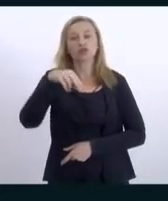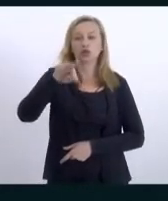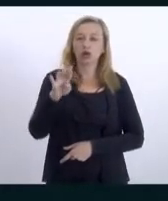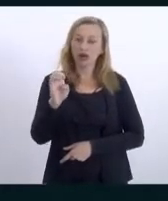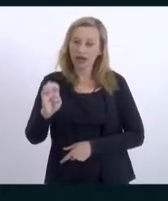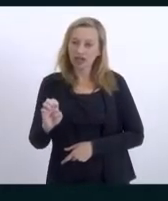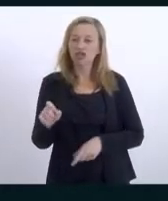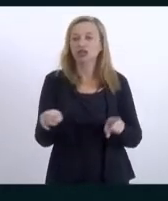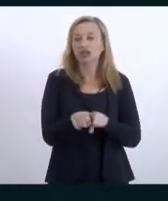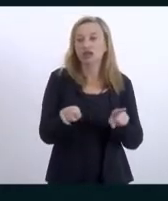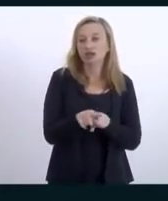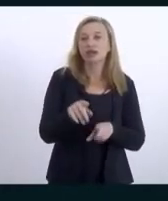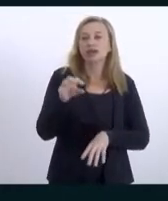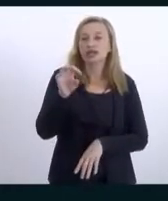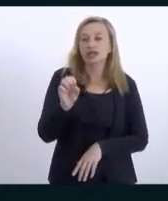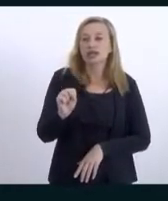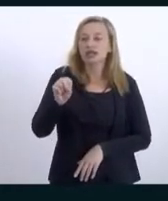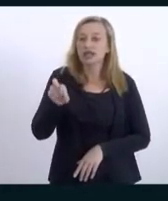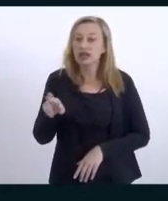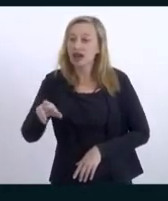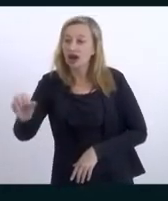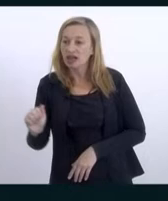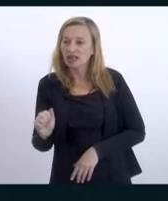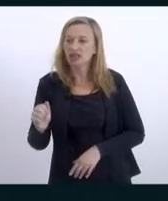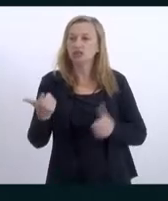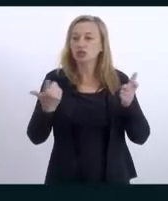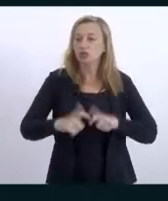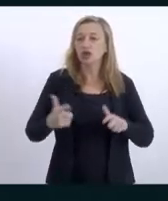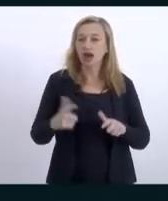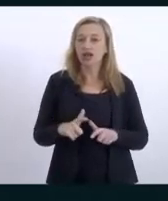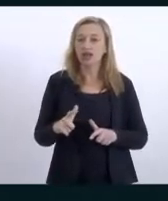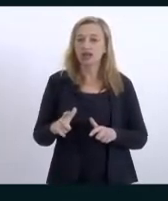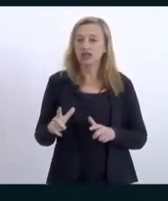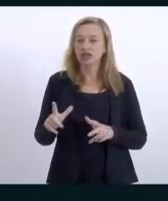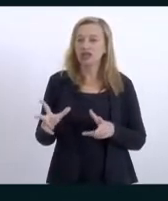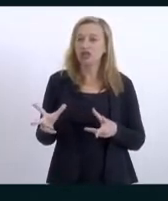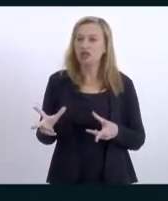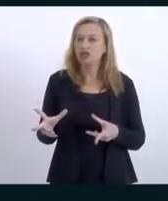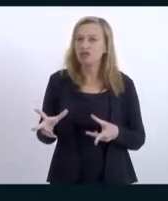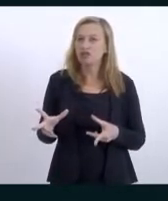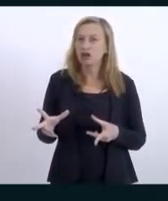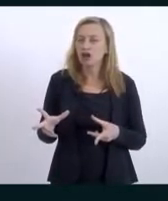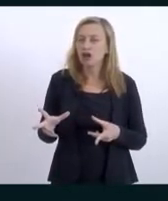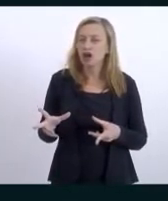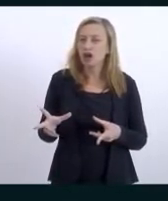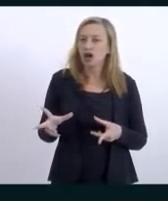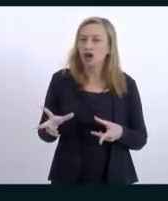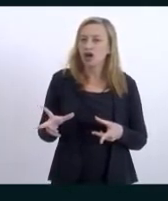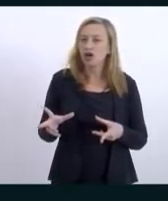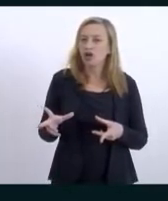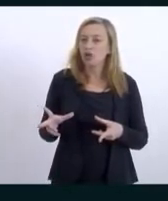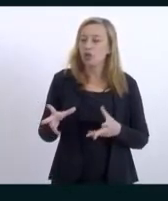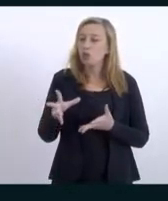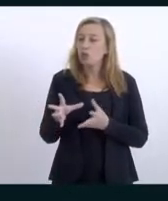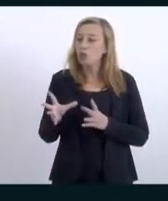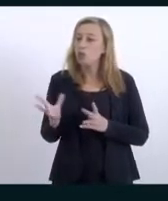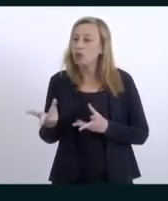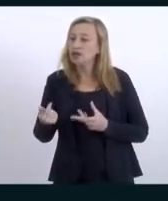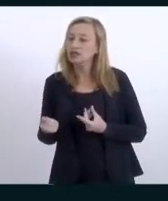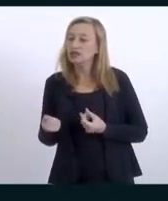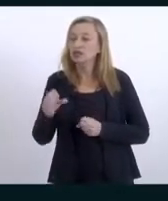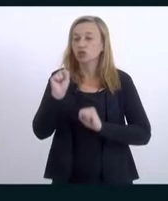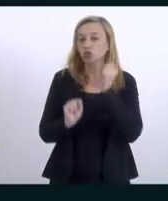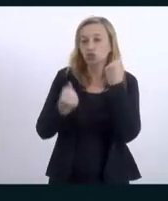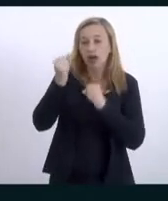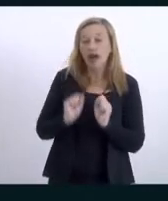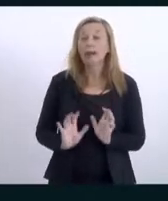e também para a região serrana, que são regiões que têm um perfil de industrial também possante. E diria que,